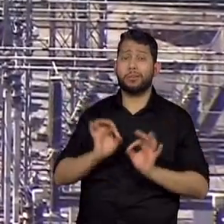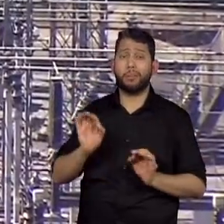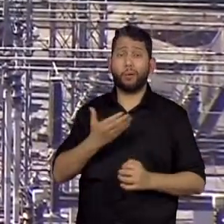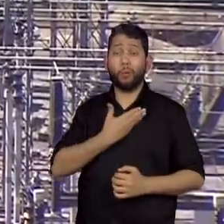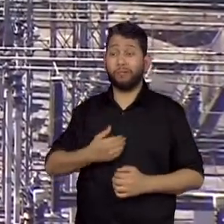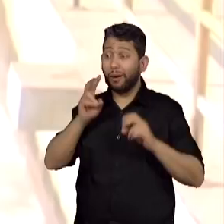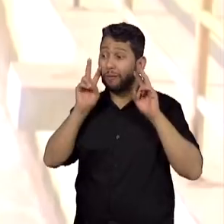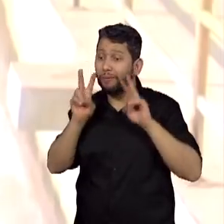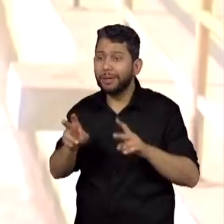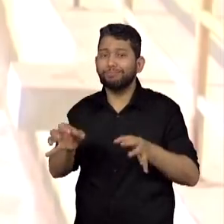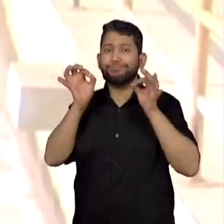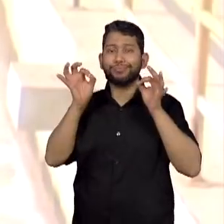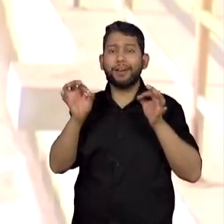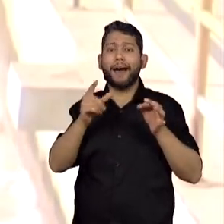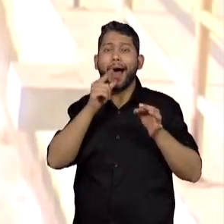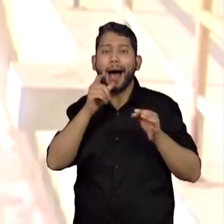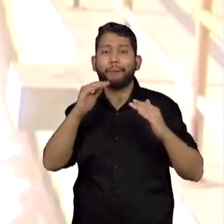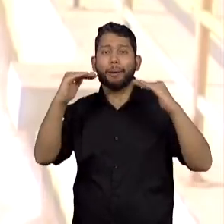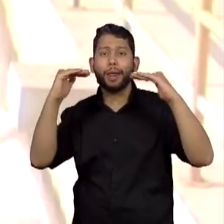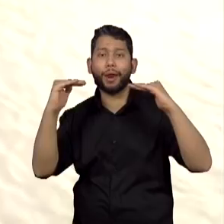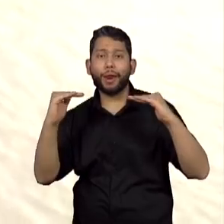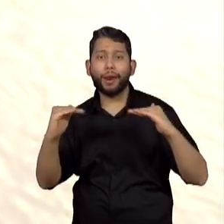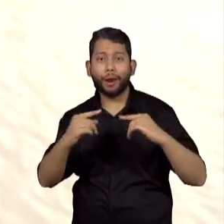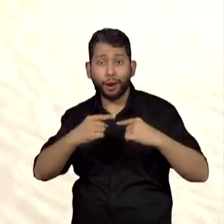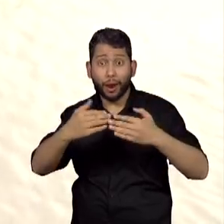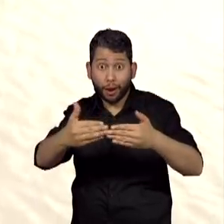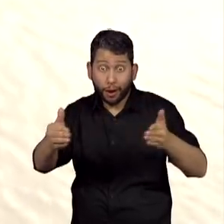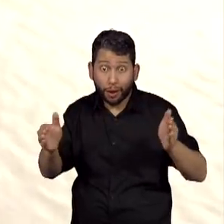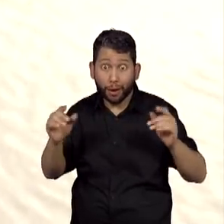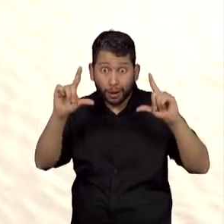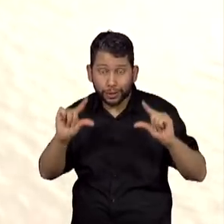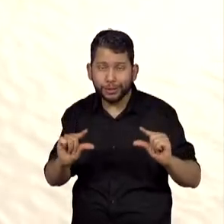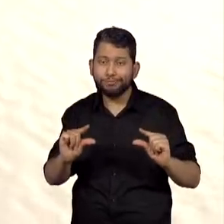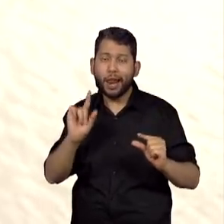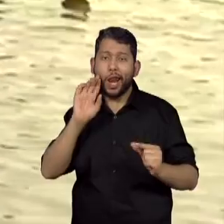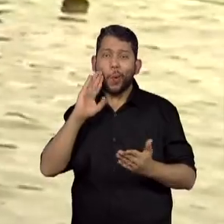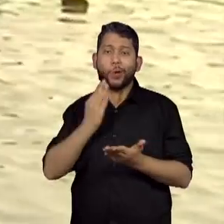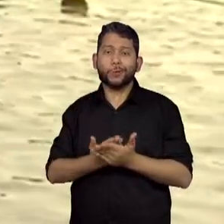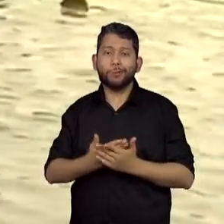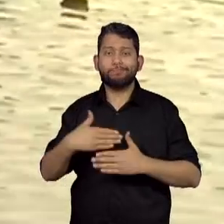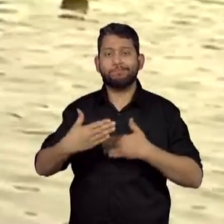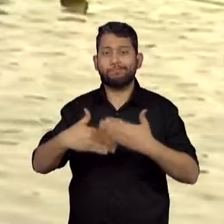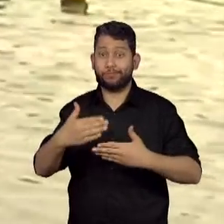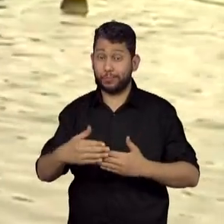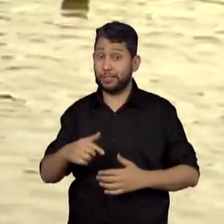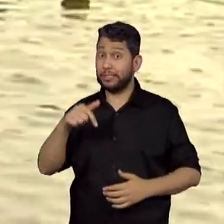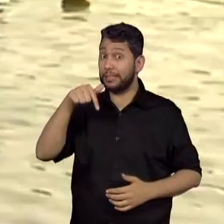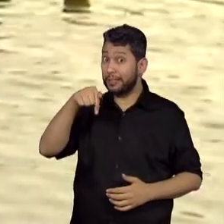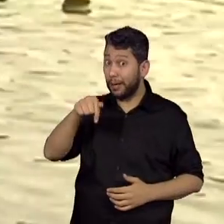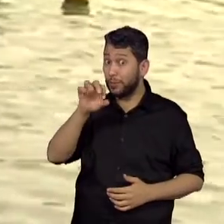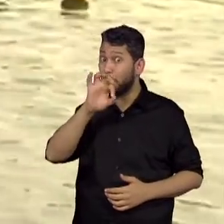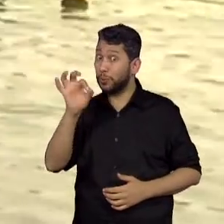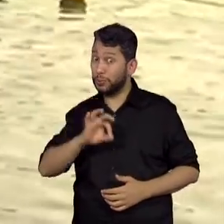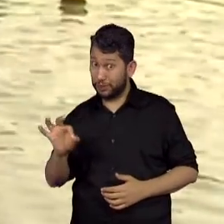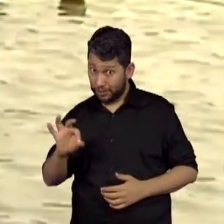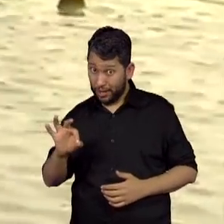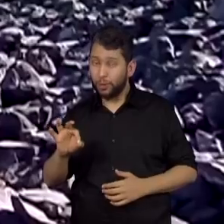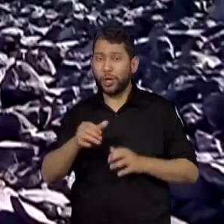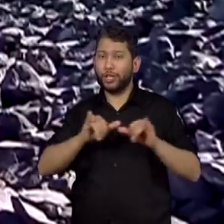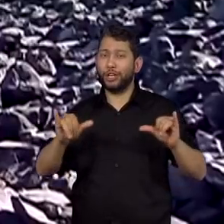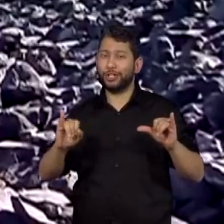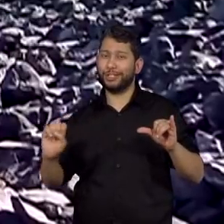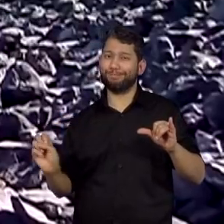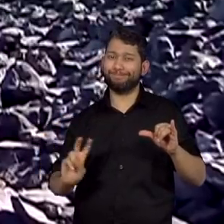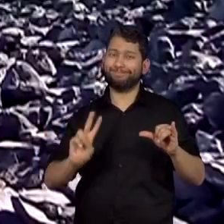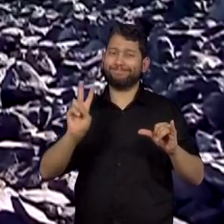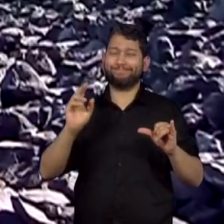a crise hídrica. O resultado é que a conta de luz ficará, em média, quase 7% mais cara.